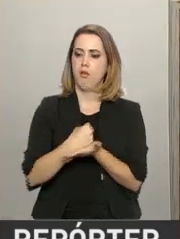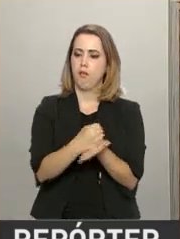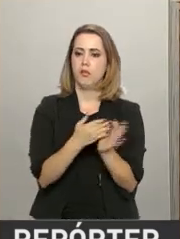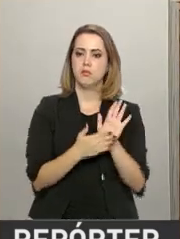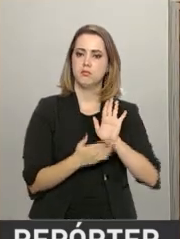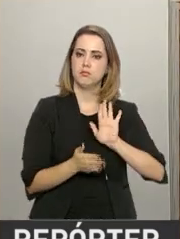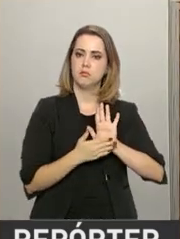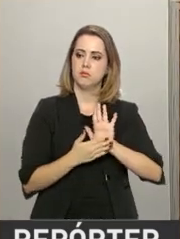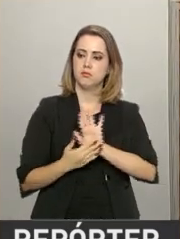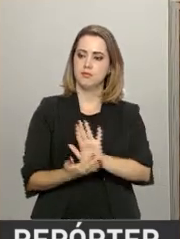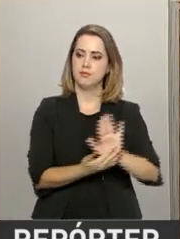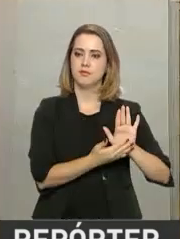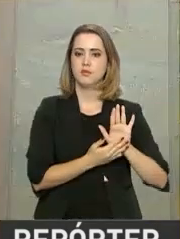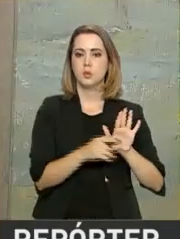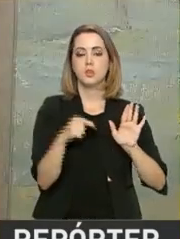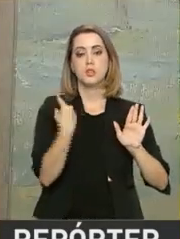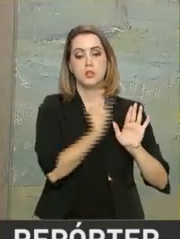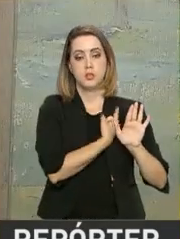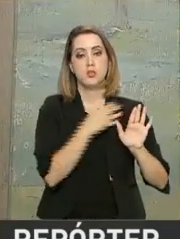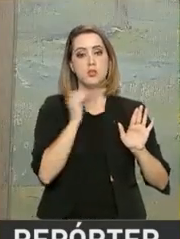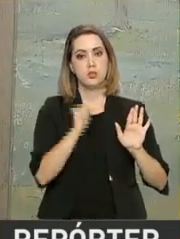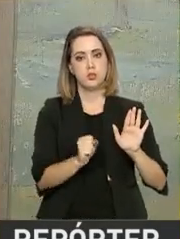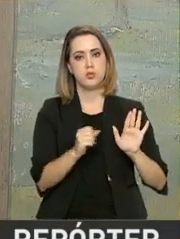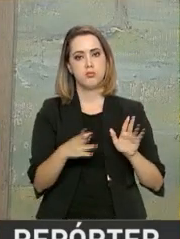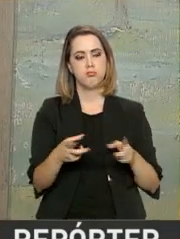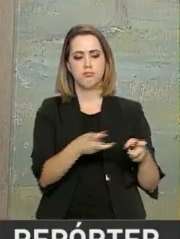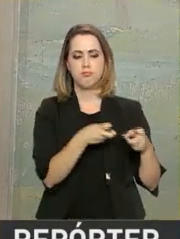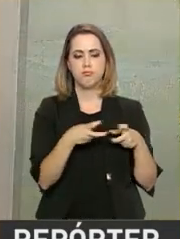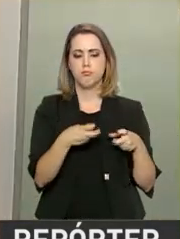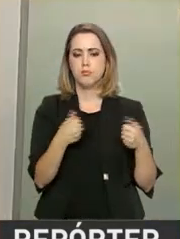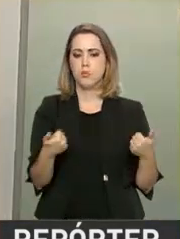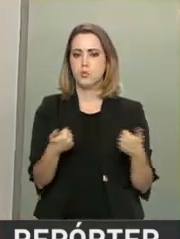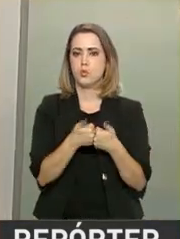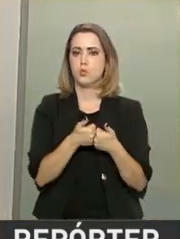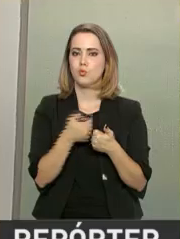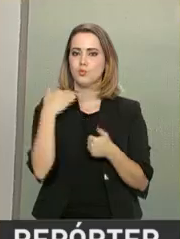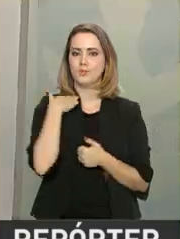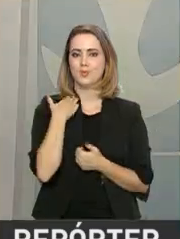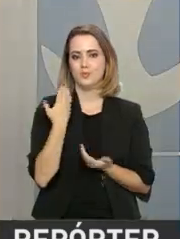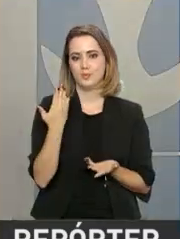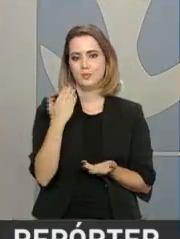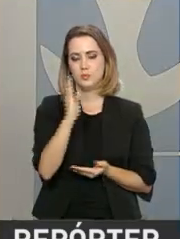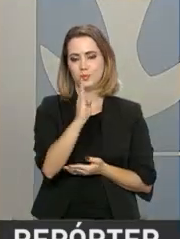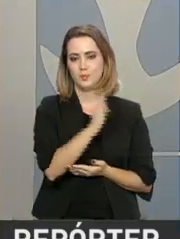artes essas artes para que a gente possa até se sentir mais próximo do banco também